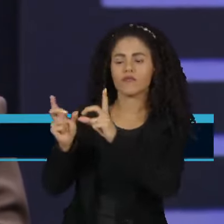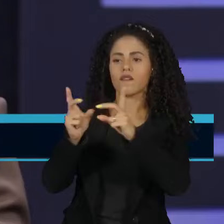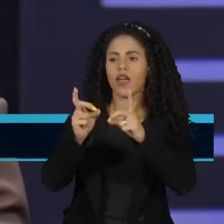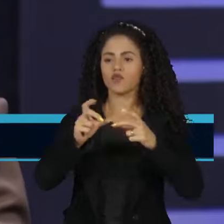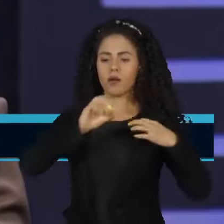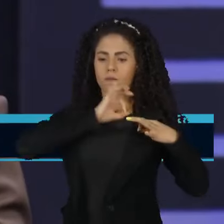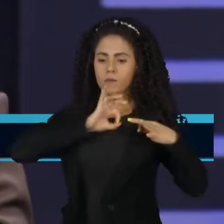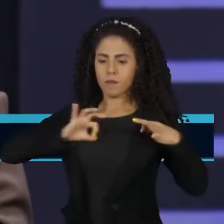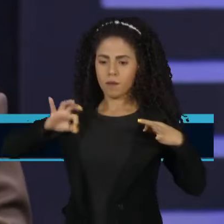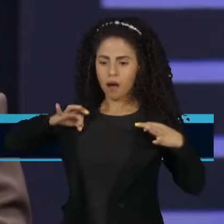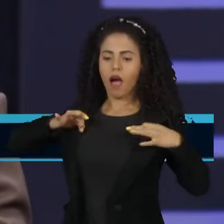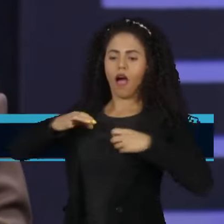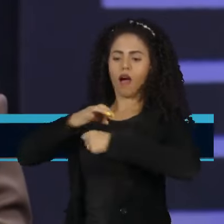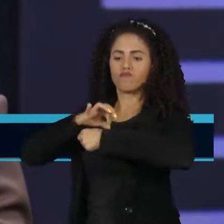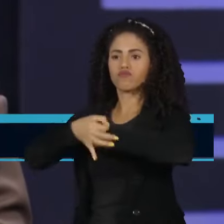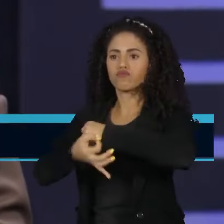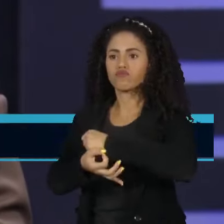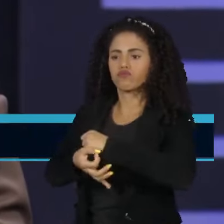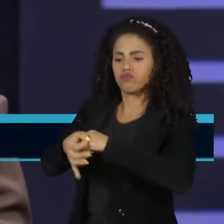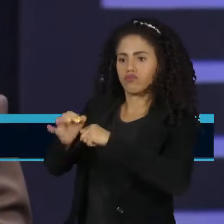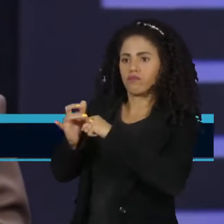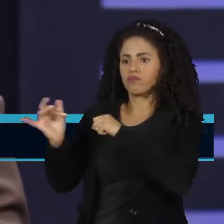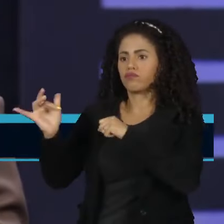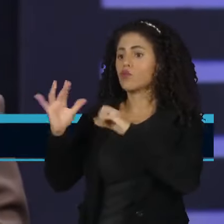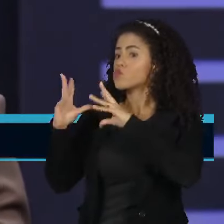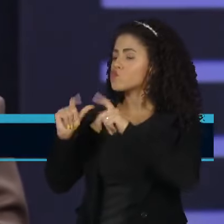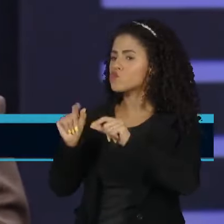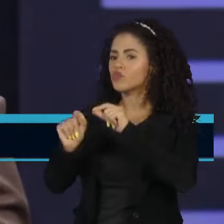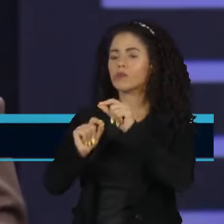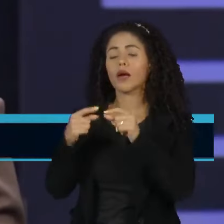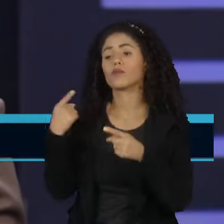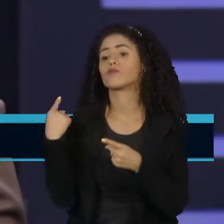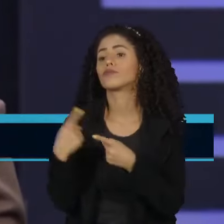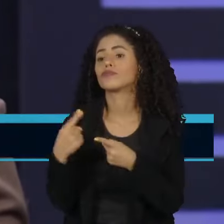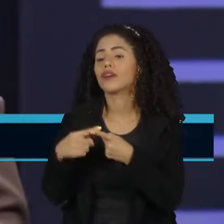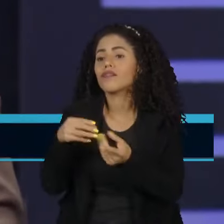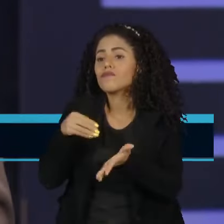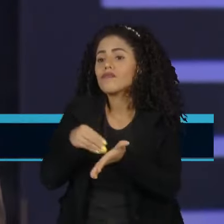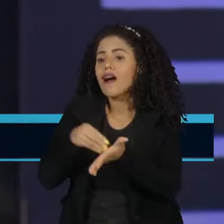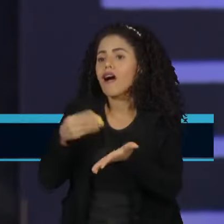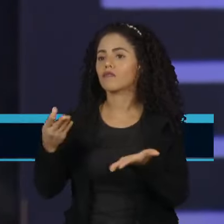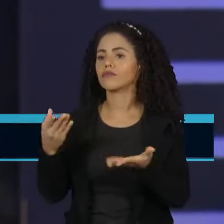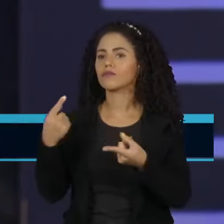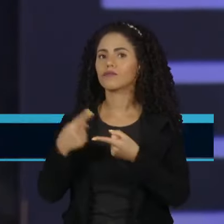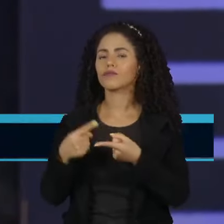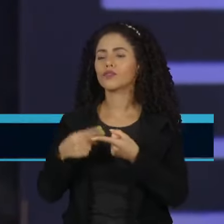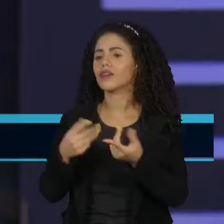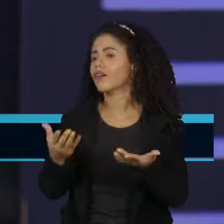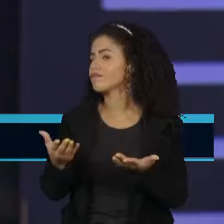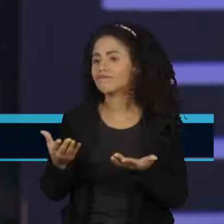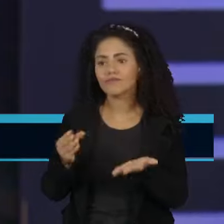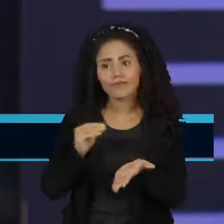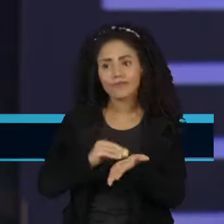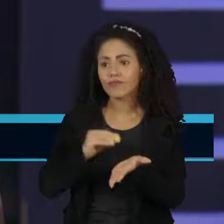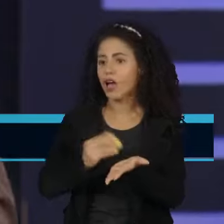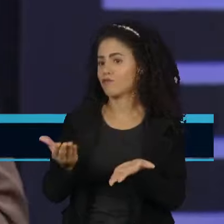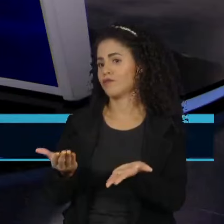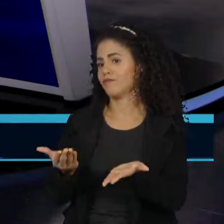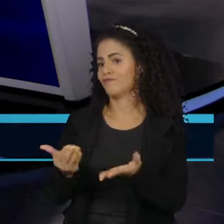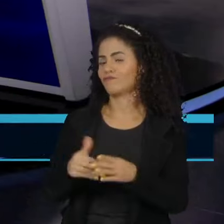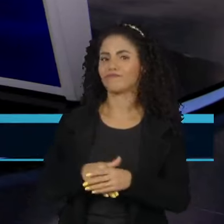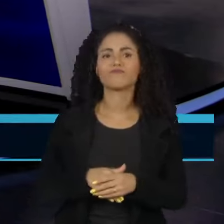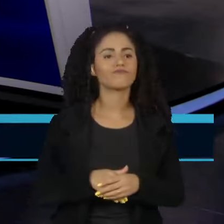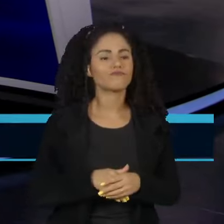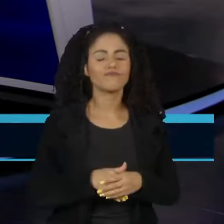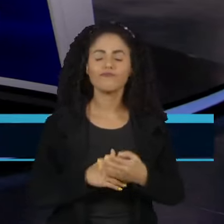isso me parece algo, digamos, hipotético ainda, porque nós estamos muito longe disso.